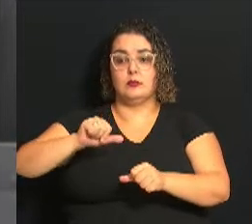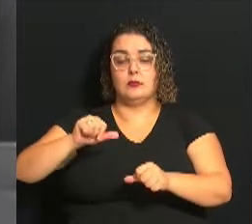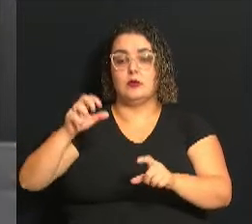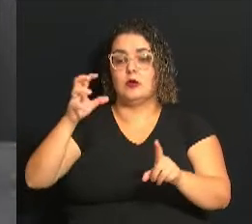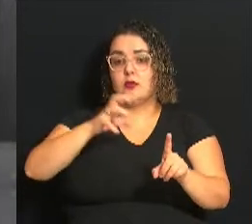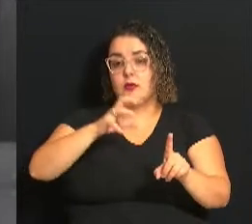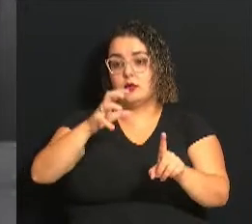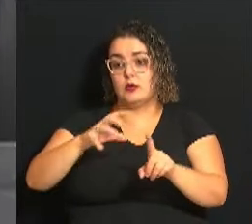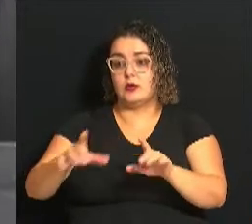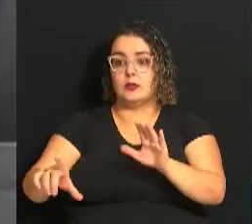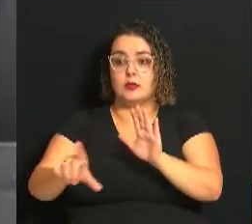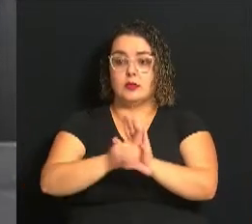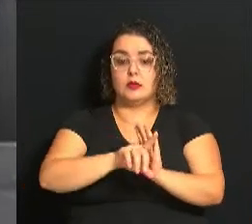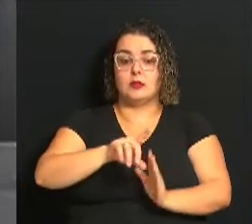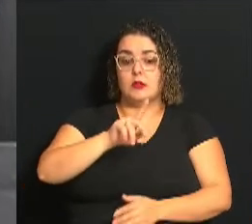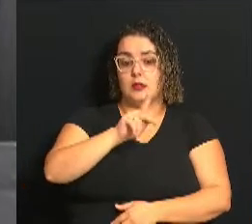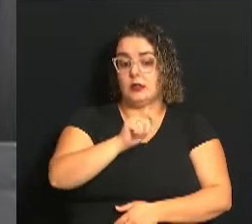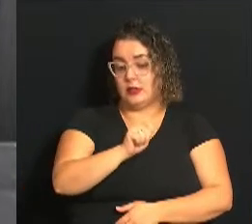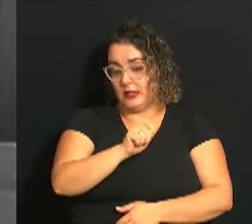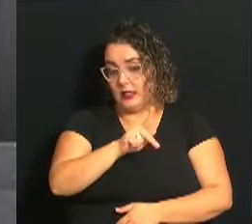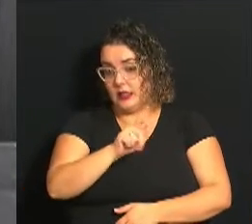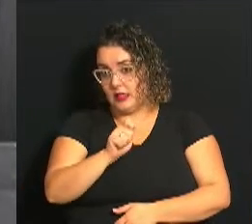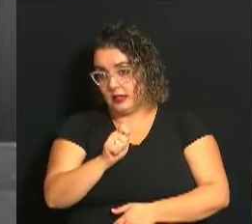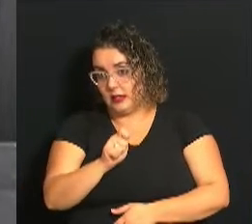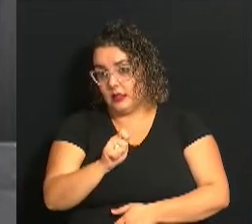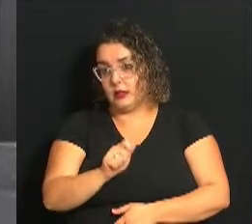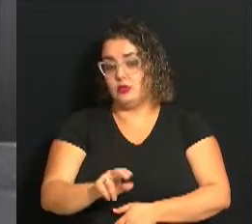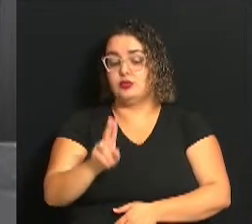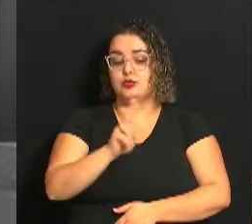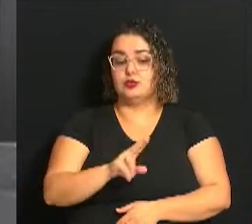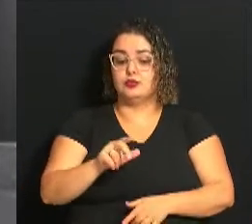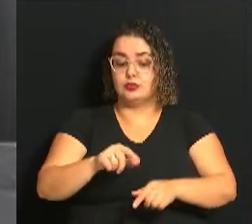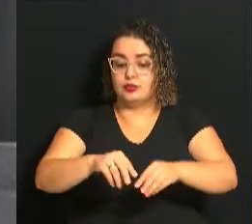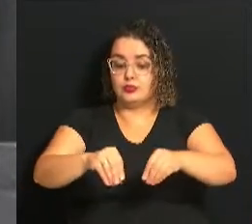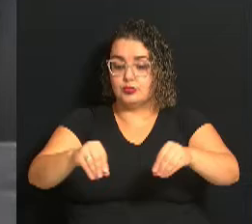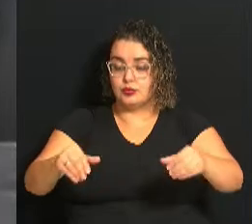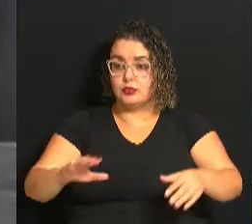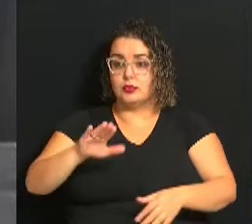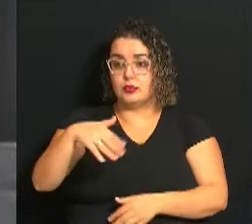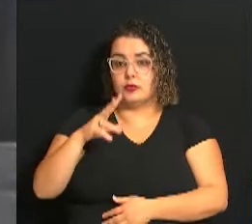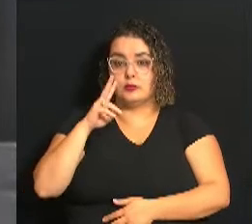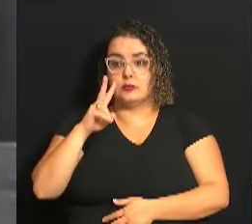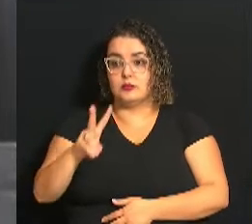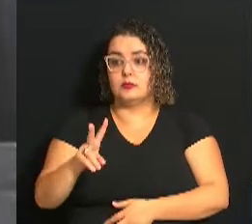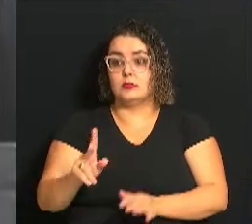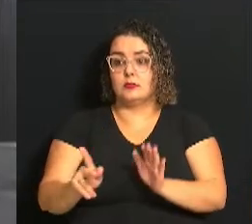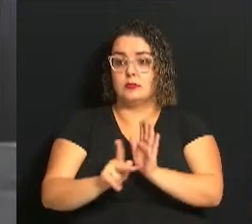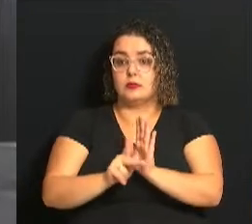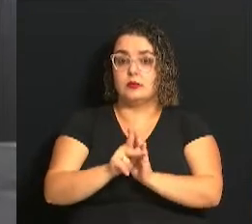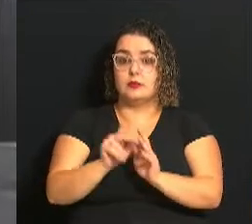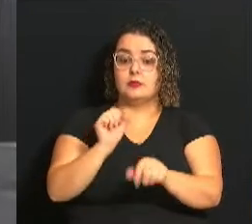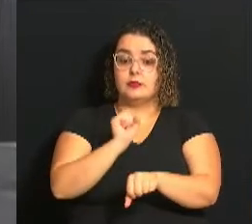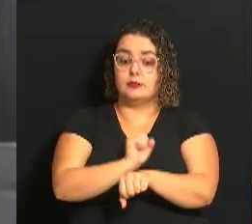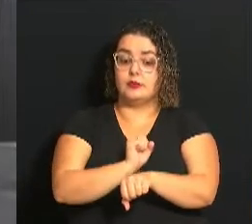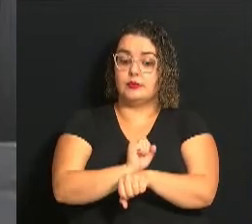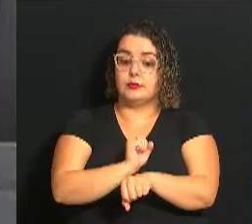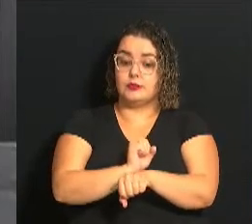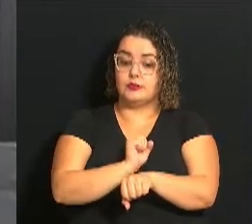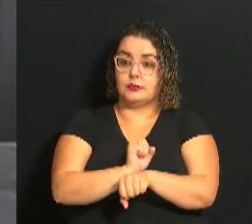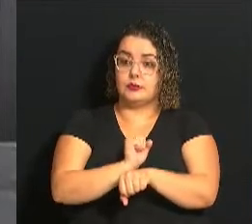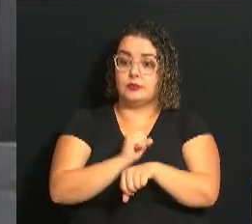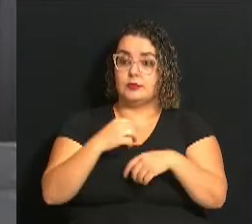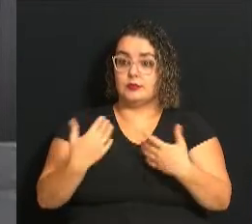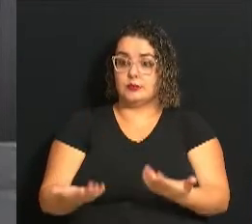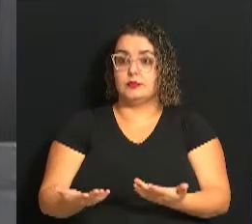na lei da APA, que interferem no uso e ocupação do solo, e quando nós vamos ver, tem projetinho lá esperando. Aí vem